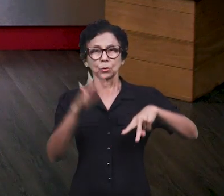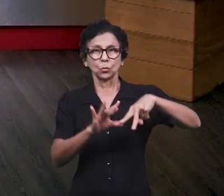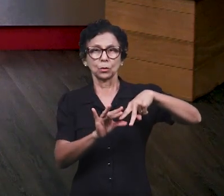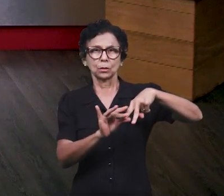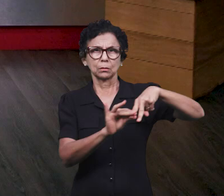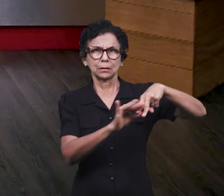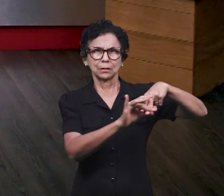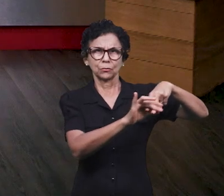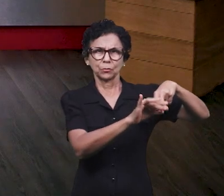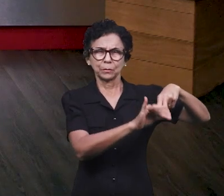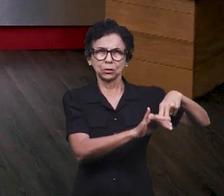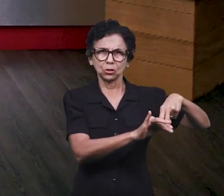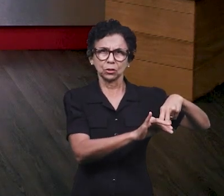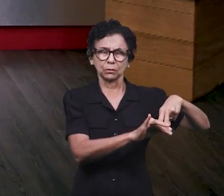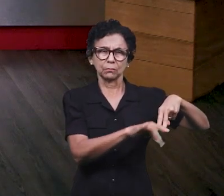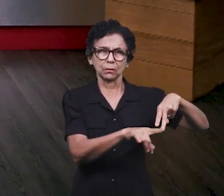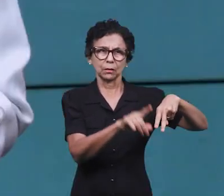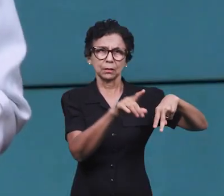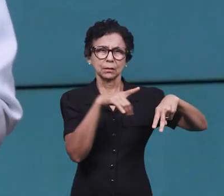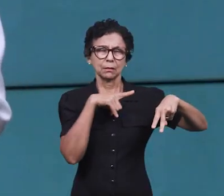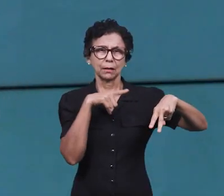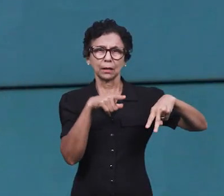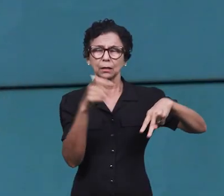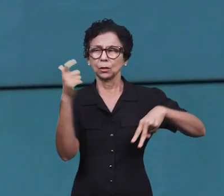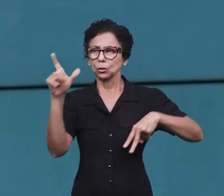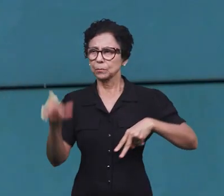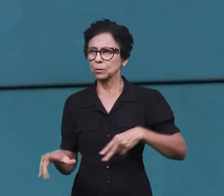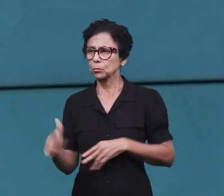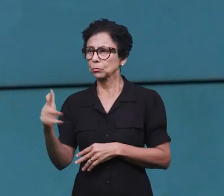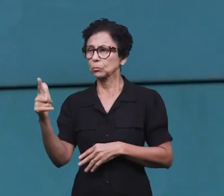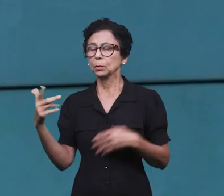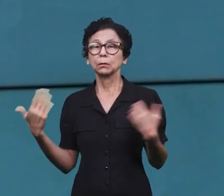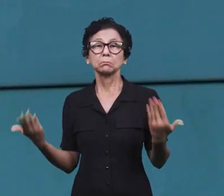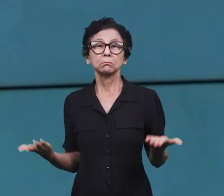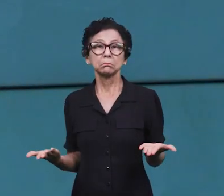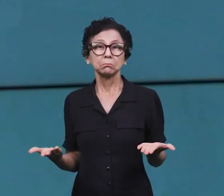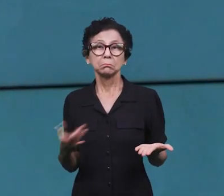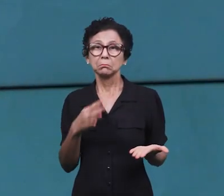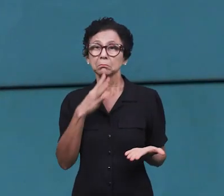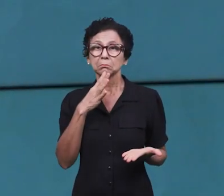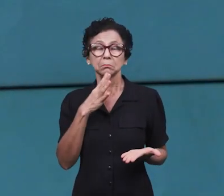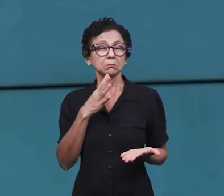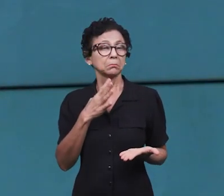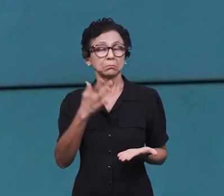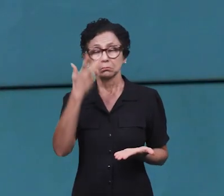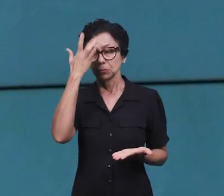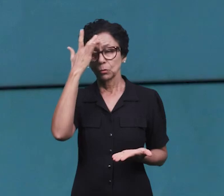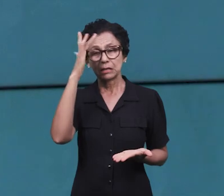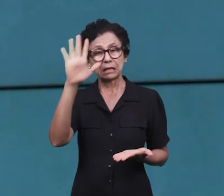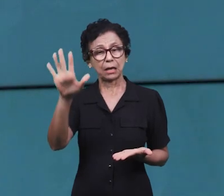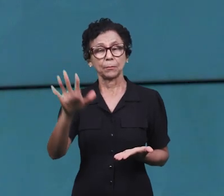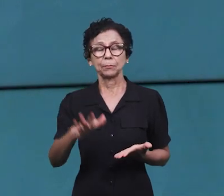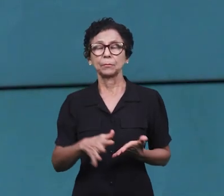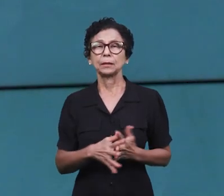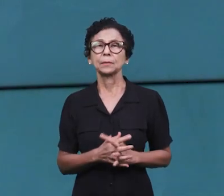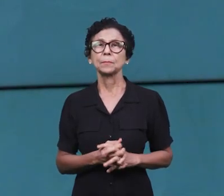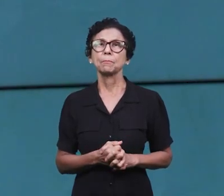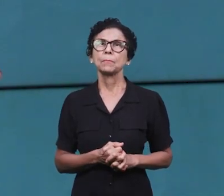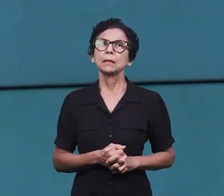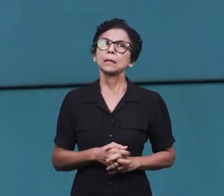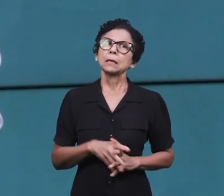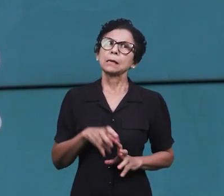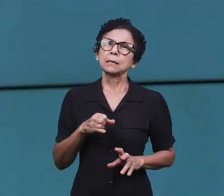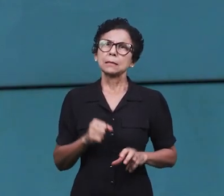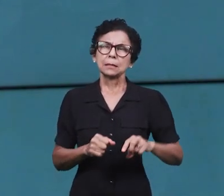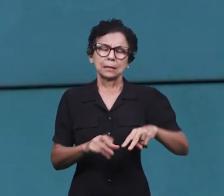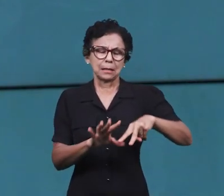outras não ainda é desconhecido. O que não mais se discute é se a dor do paciente é real